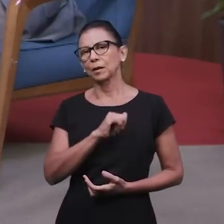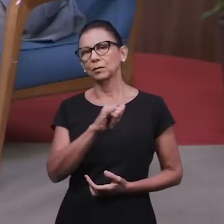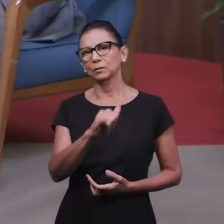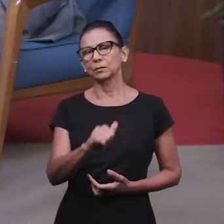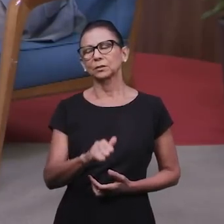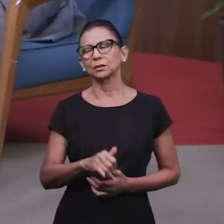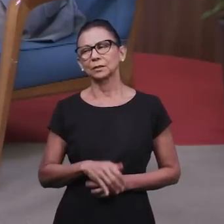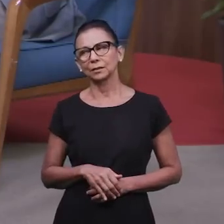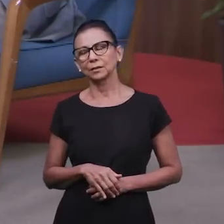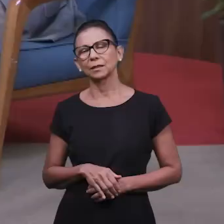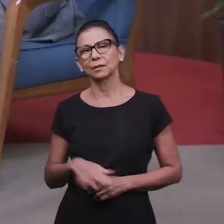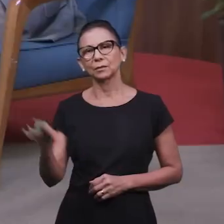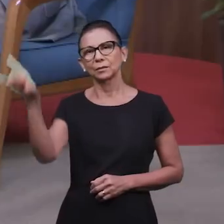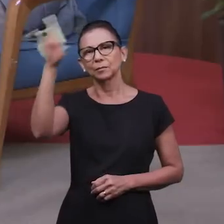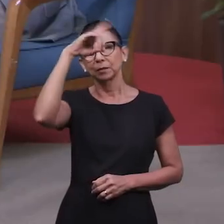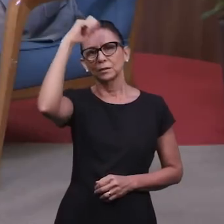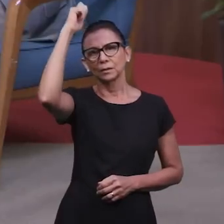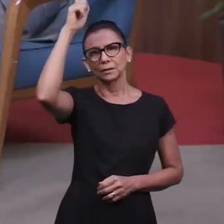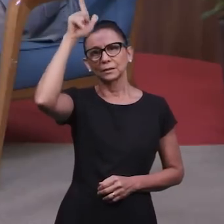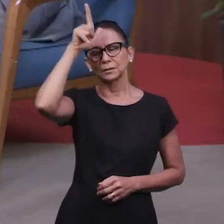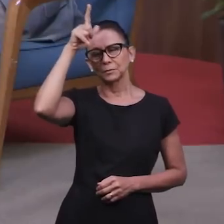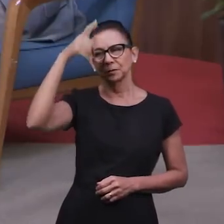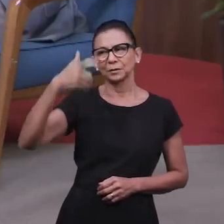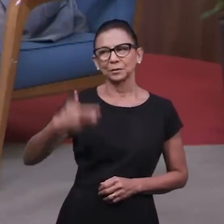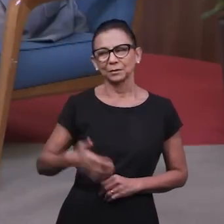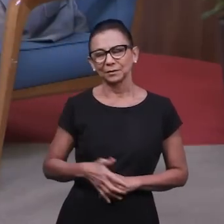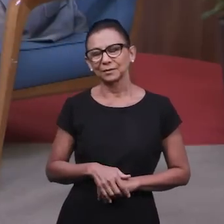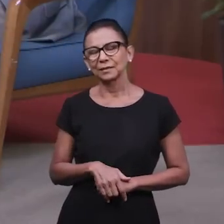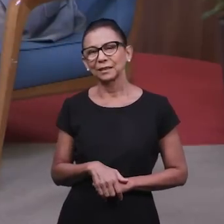Espírito Santo inspirou, né,